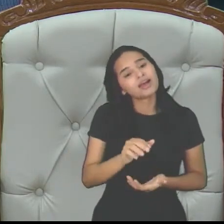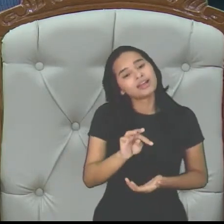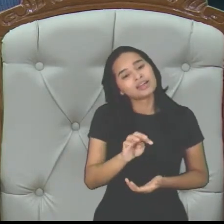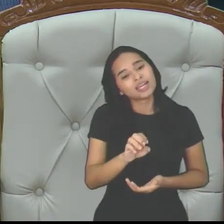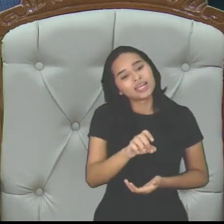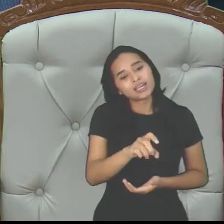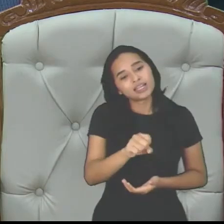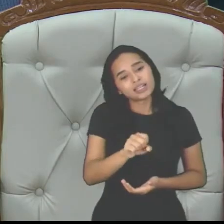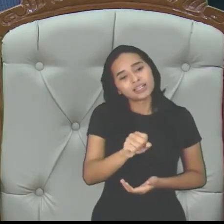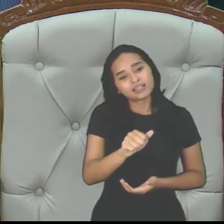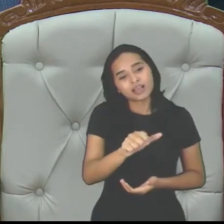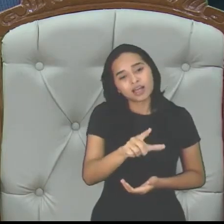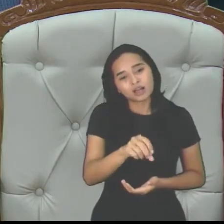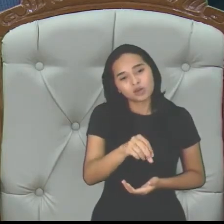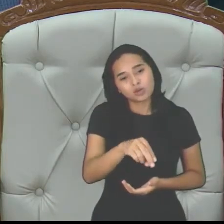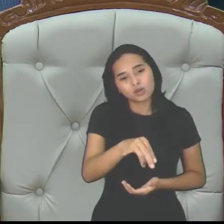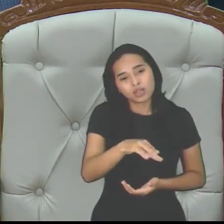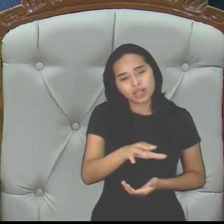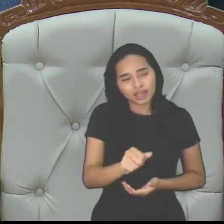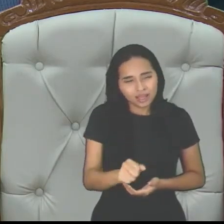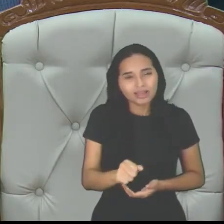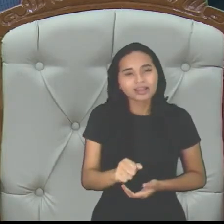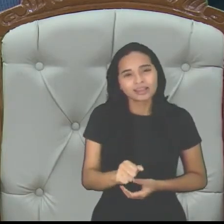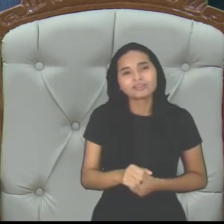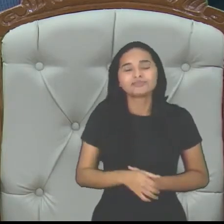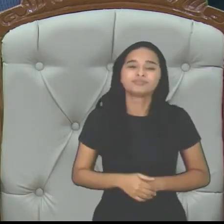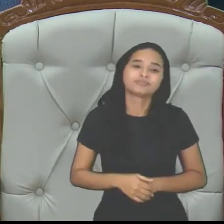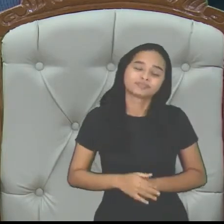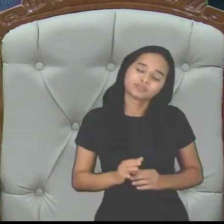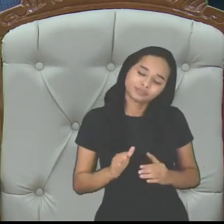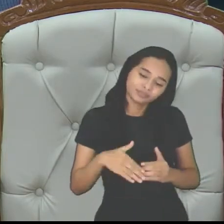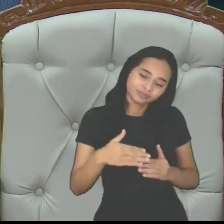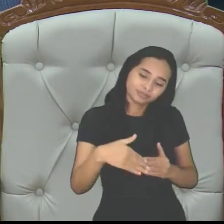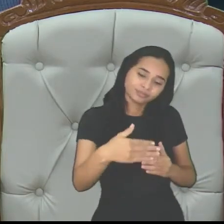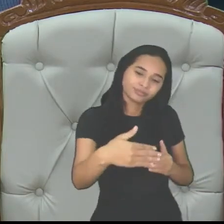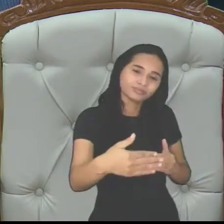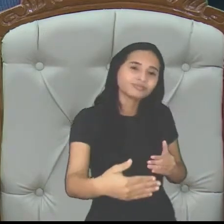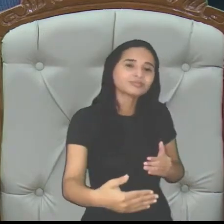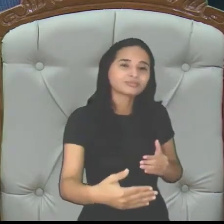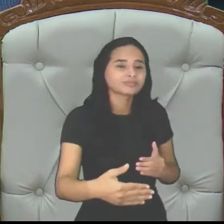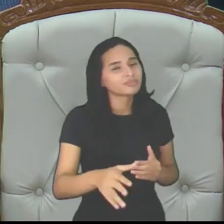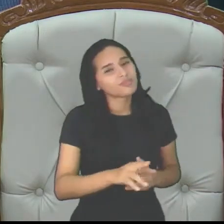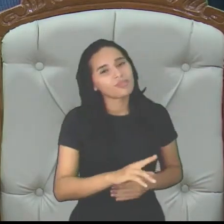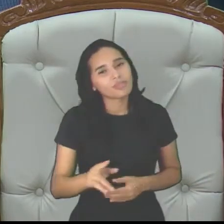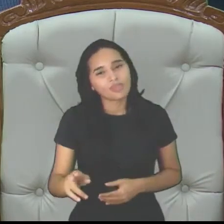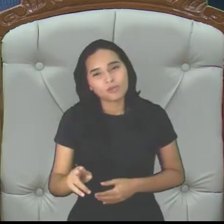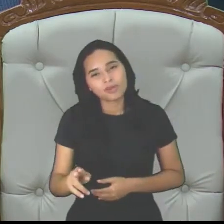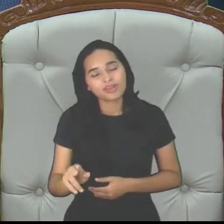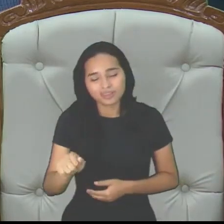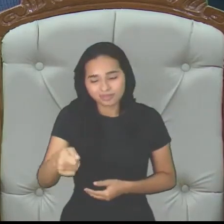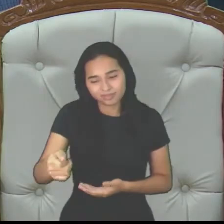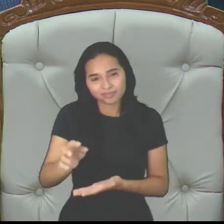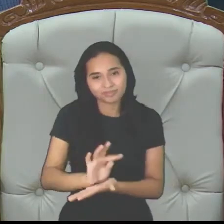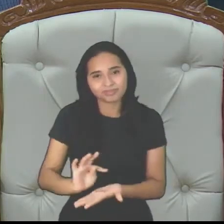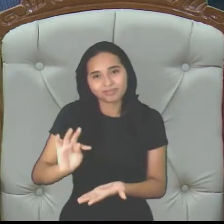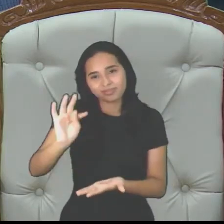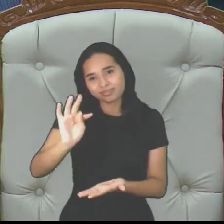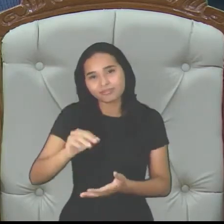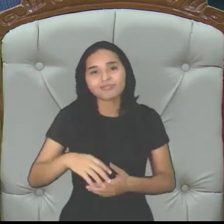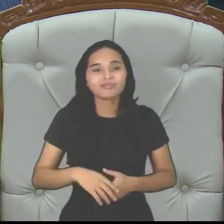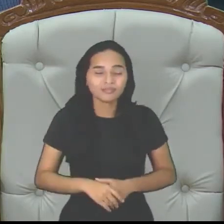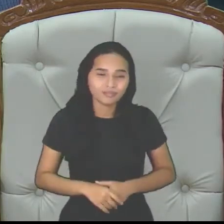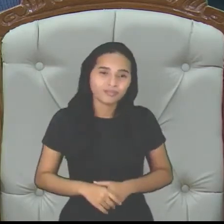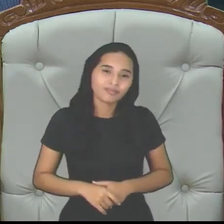Tessalônica, aonde antes era Termai. E dali por diante, ficou chamando-se Tessalônica. Ele